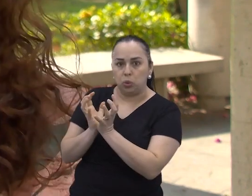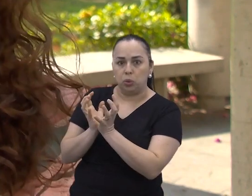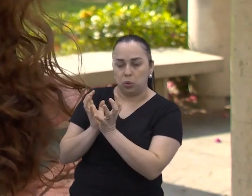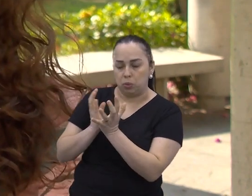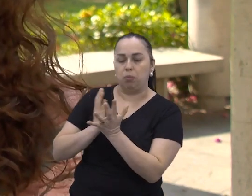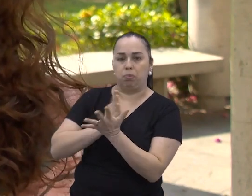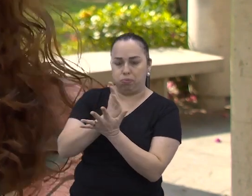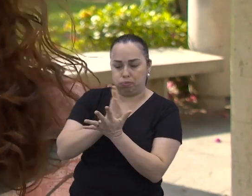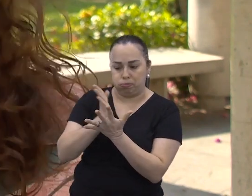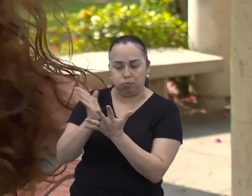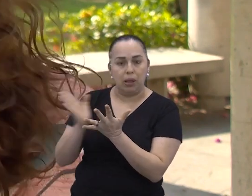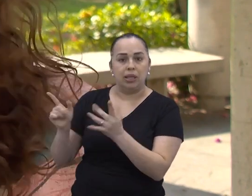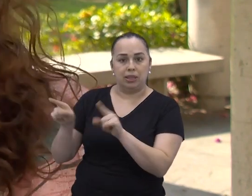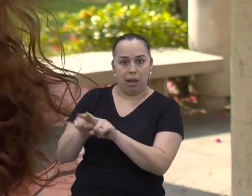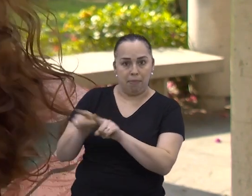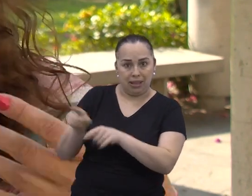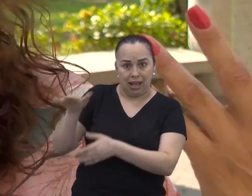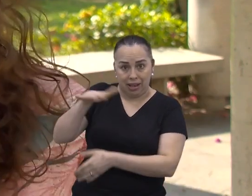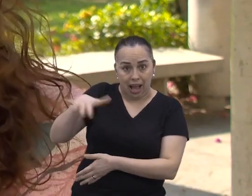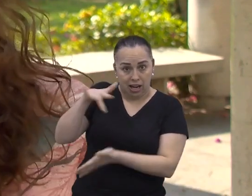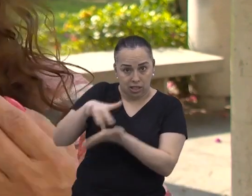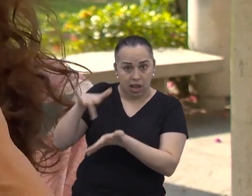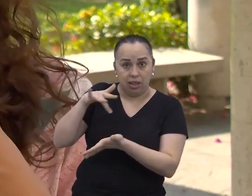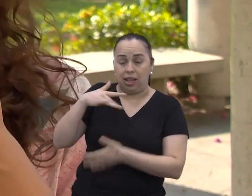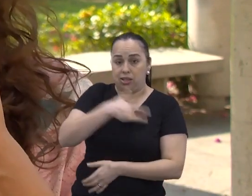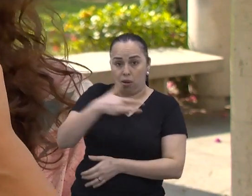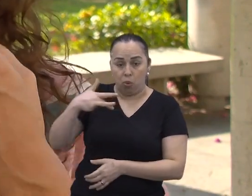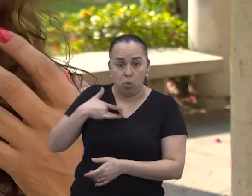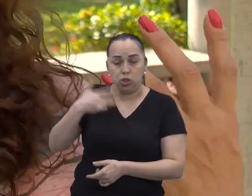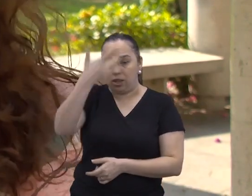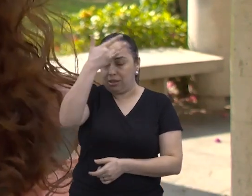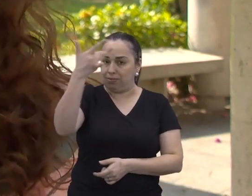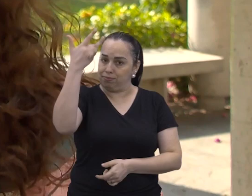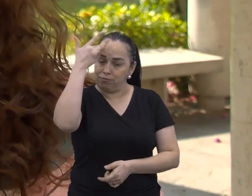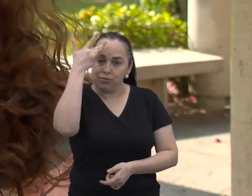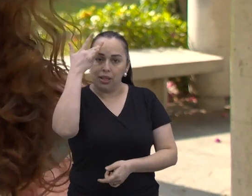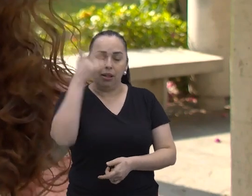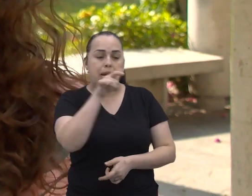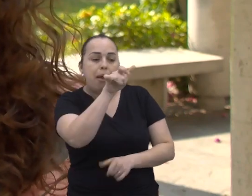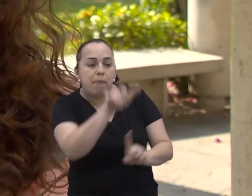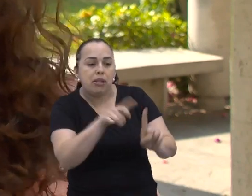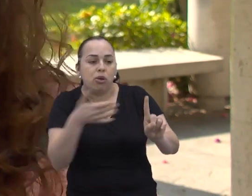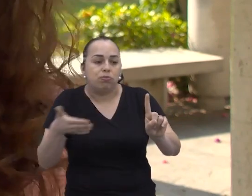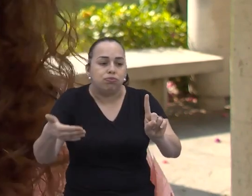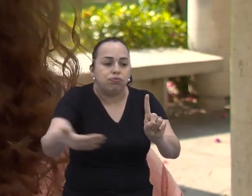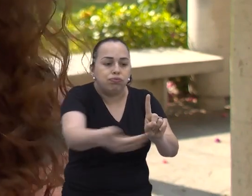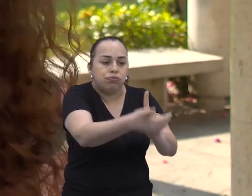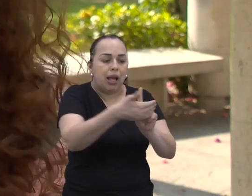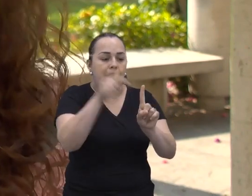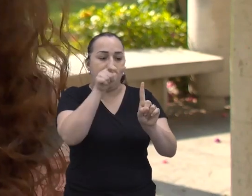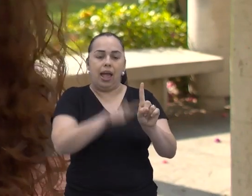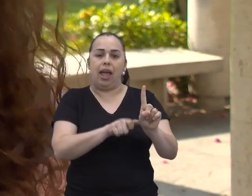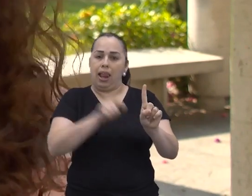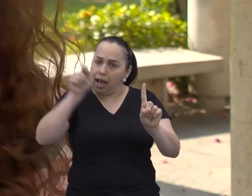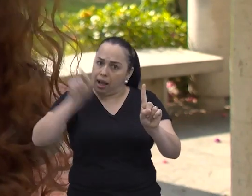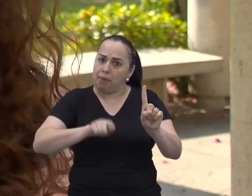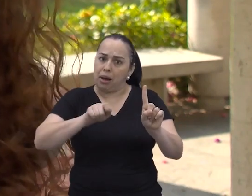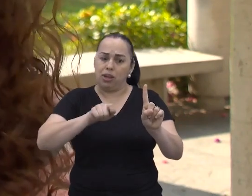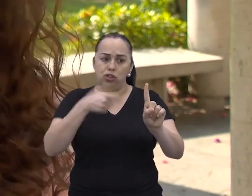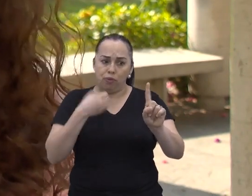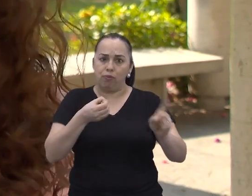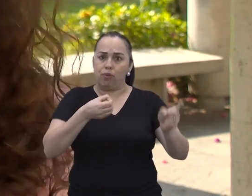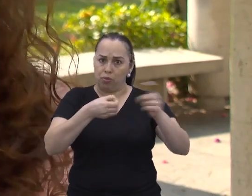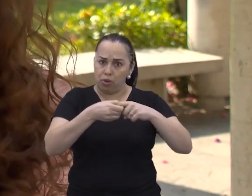né? Inclusive da saúde, eu vou reforçar sempre a saúde mental, porque essa pessoa ela tem todas